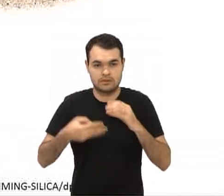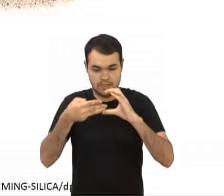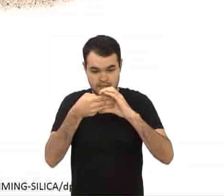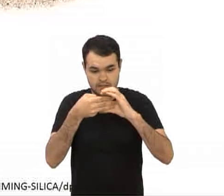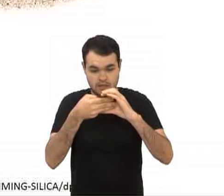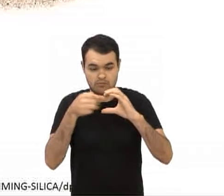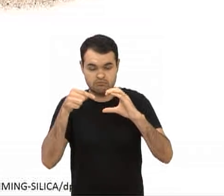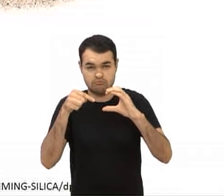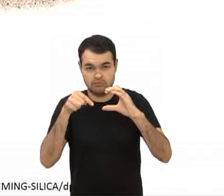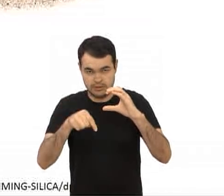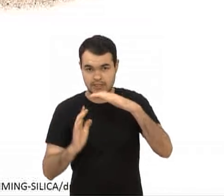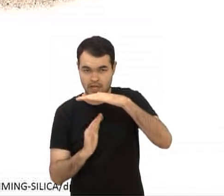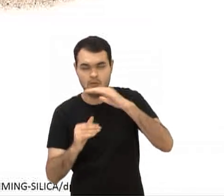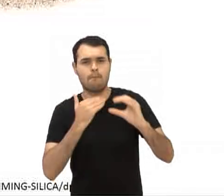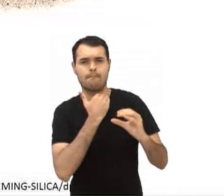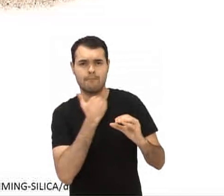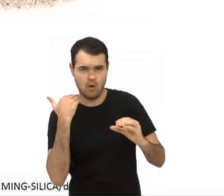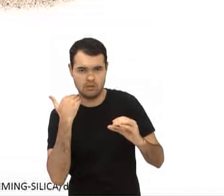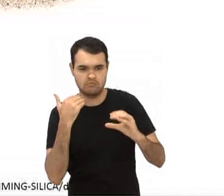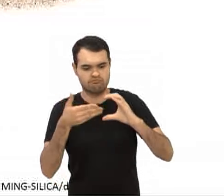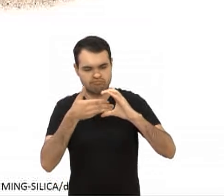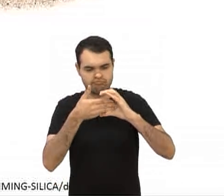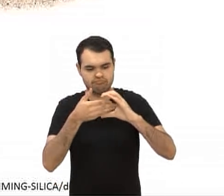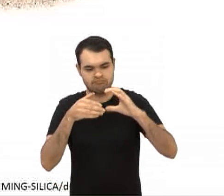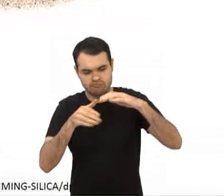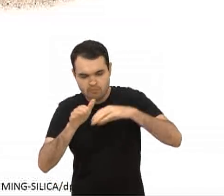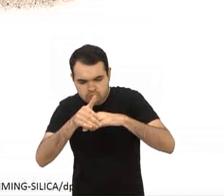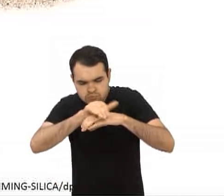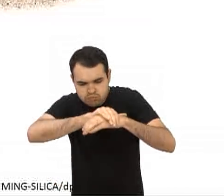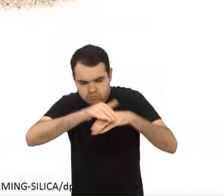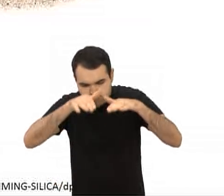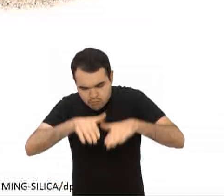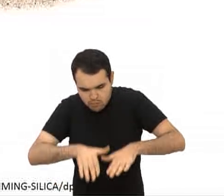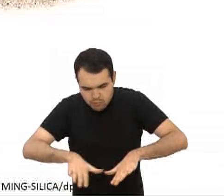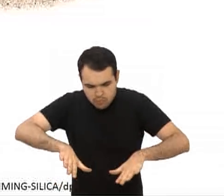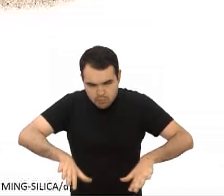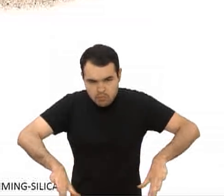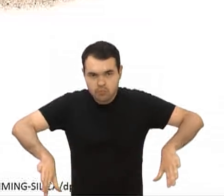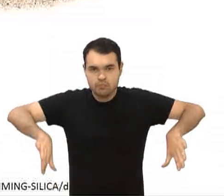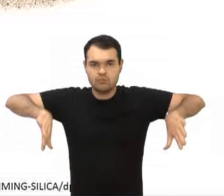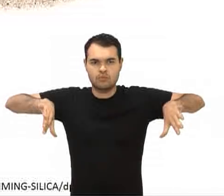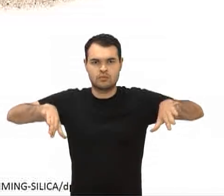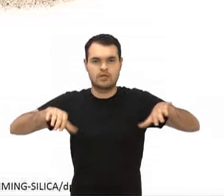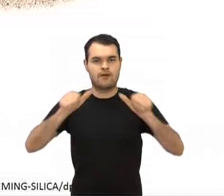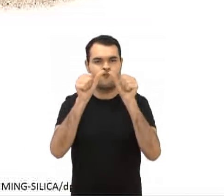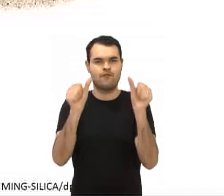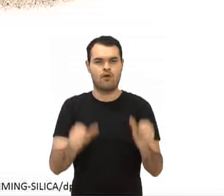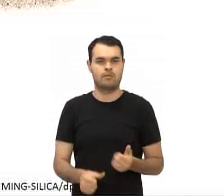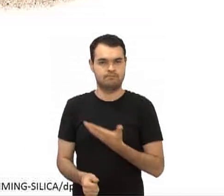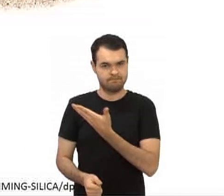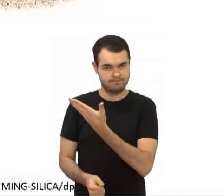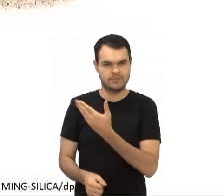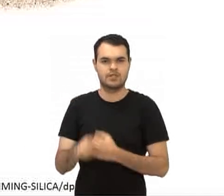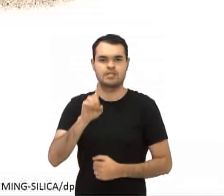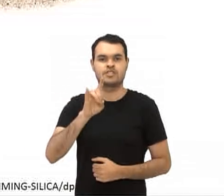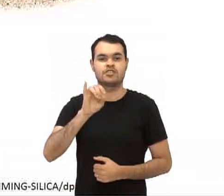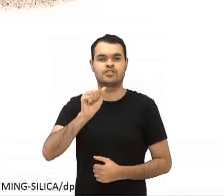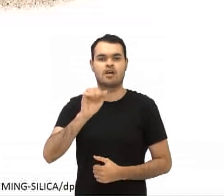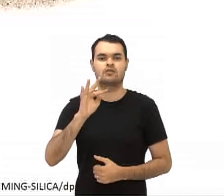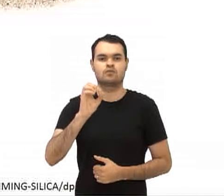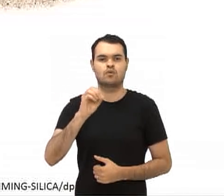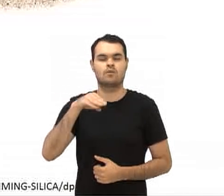alga morre, a carapaça se deposita lá no fundo do oceano, formando essa substância chamada diatomito, que